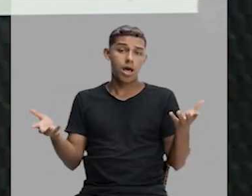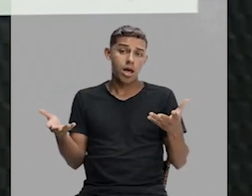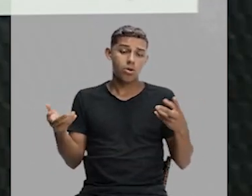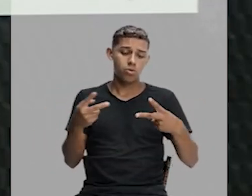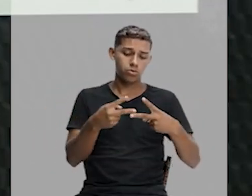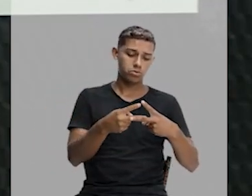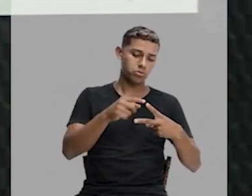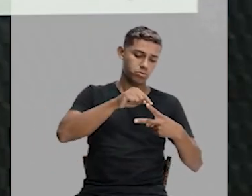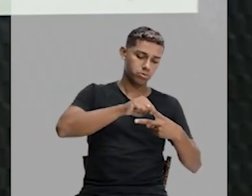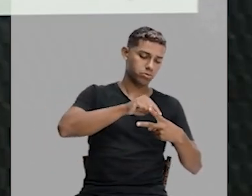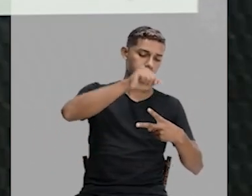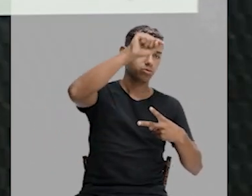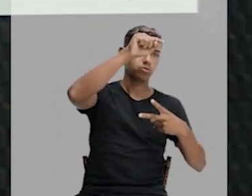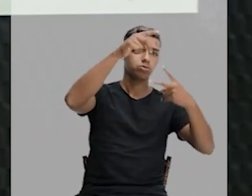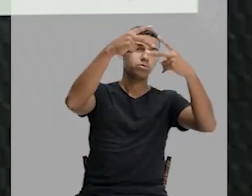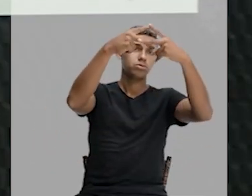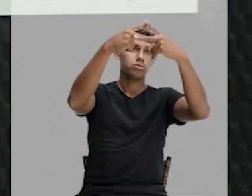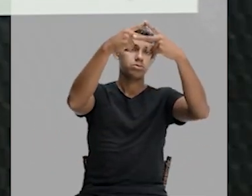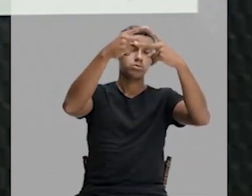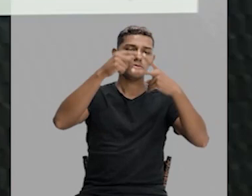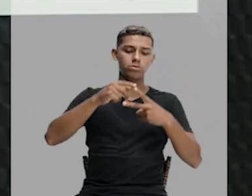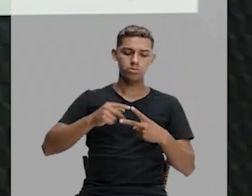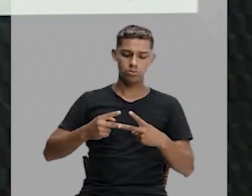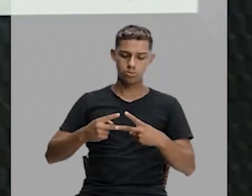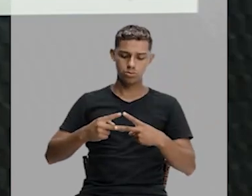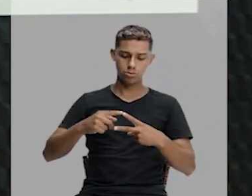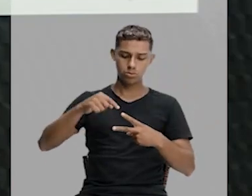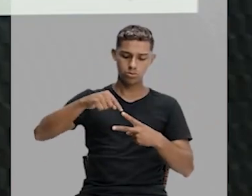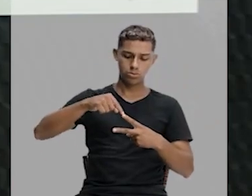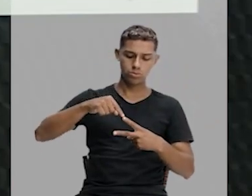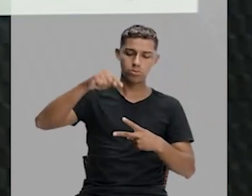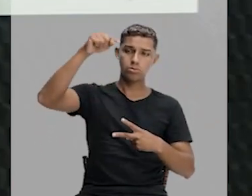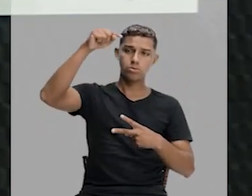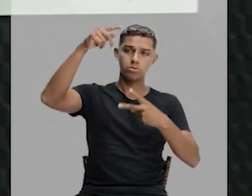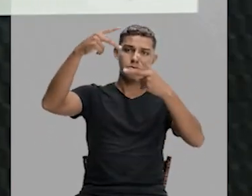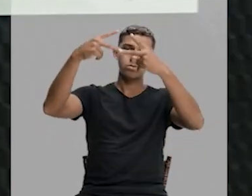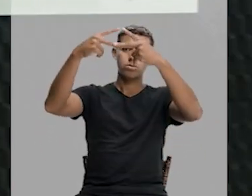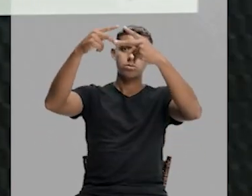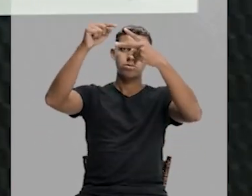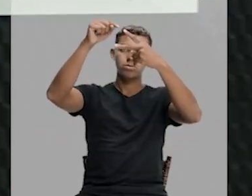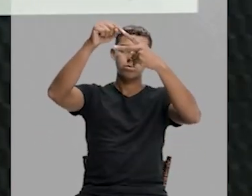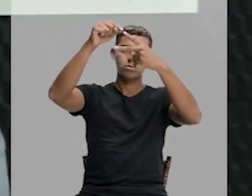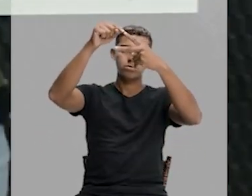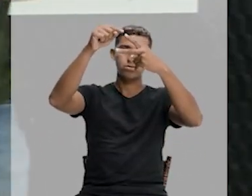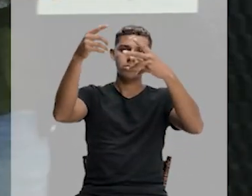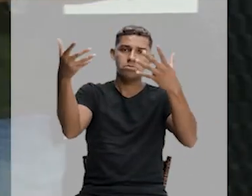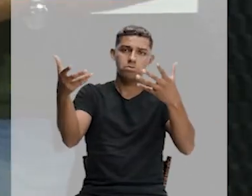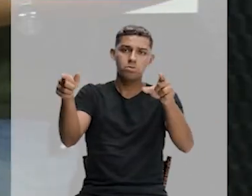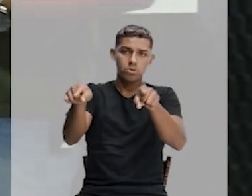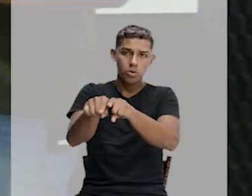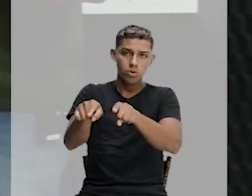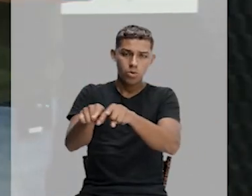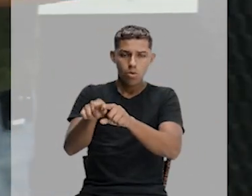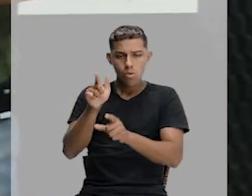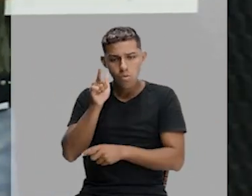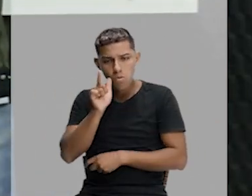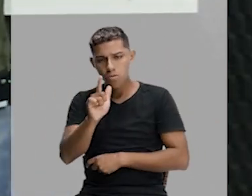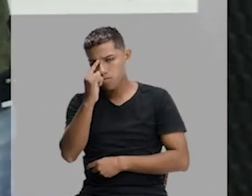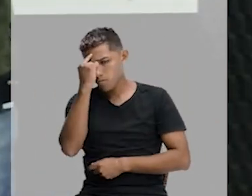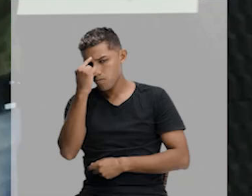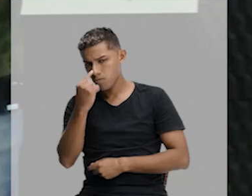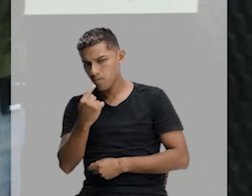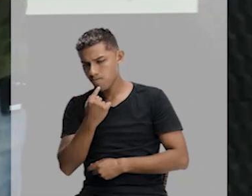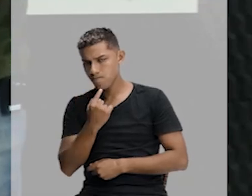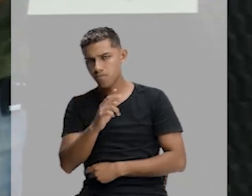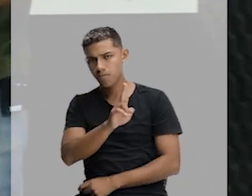vértices, né, desse polígono. Então, quando eu faço isso, eu formo essa figura chamada